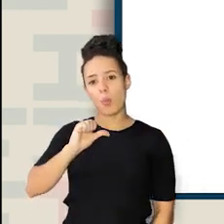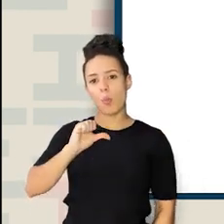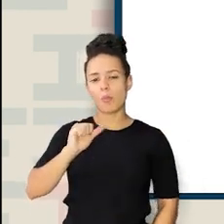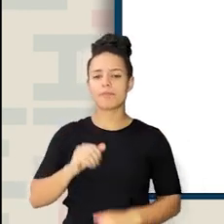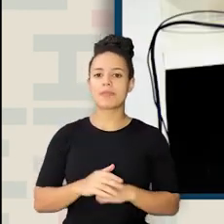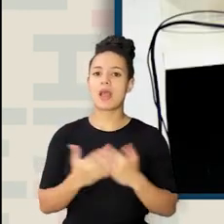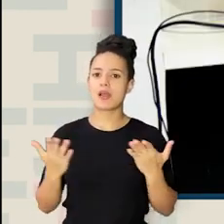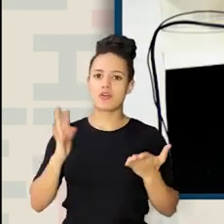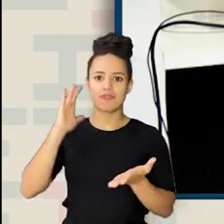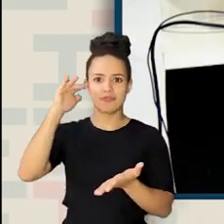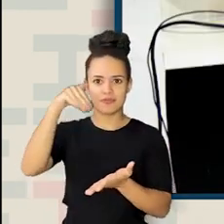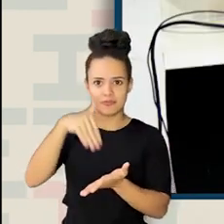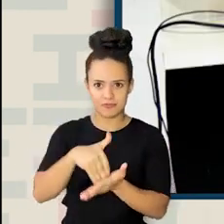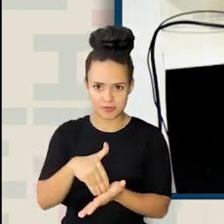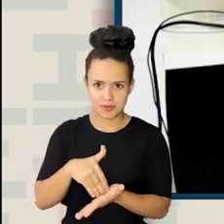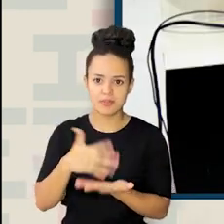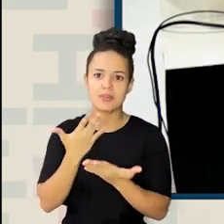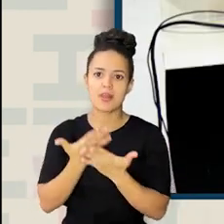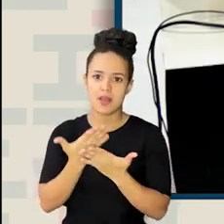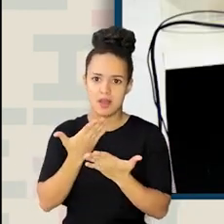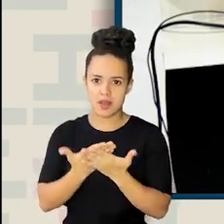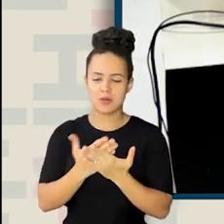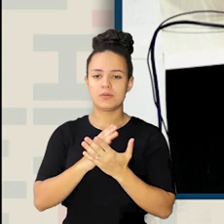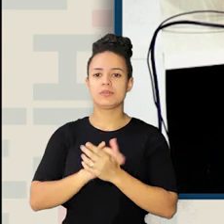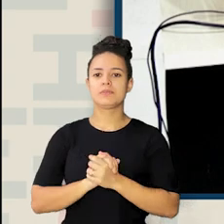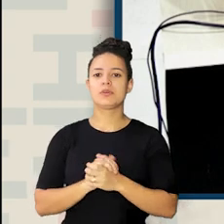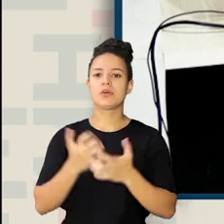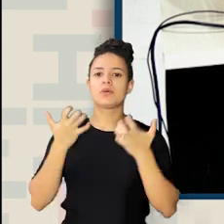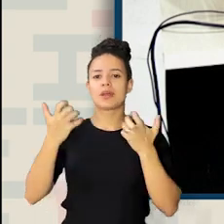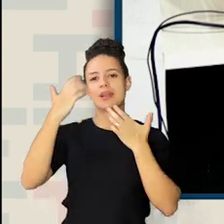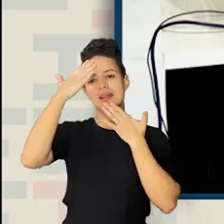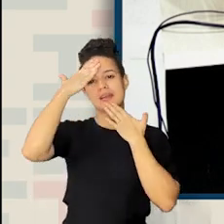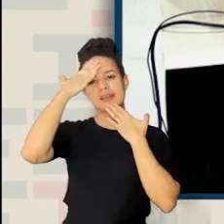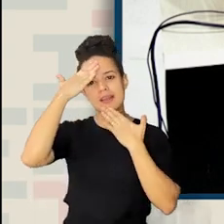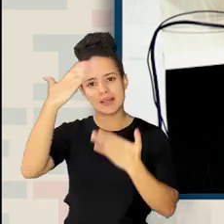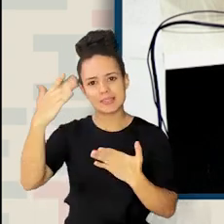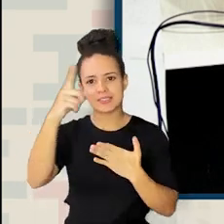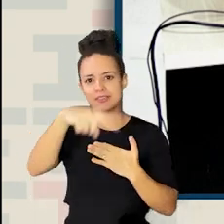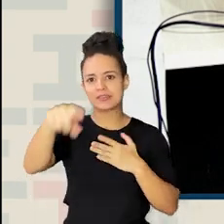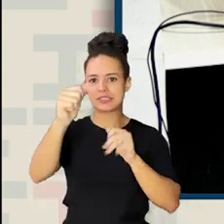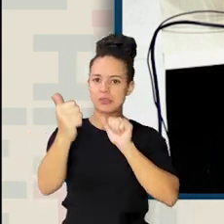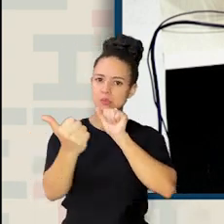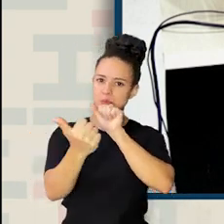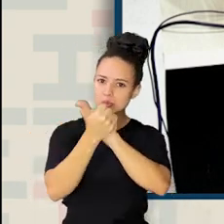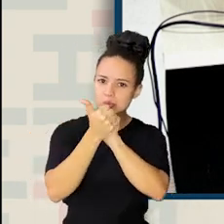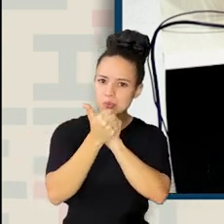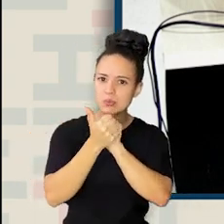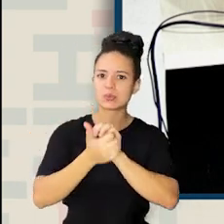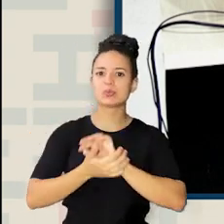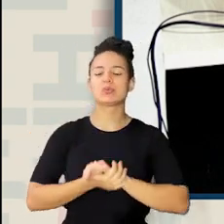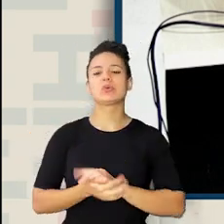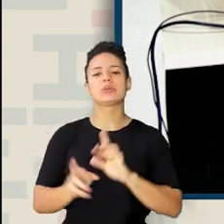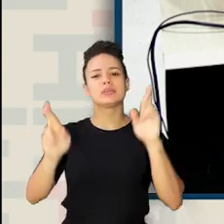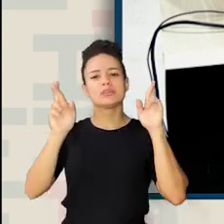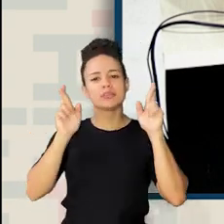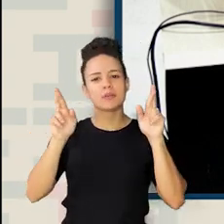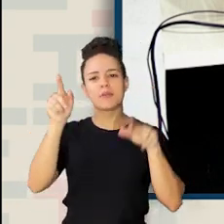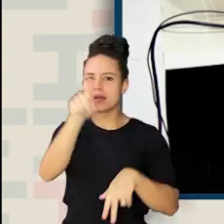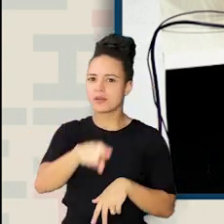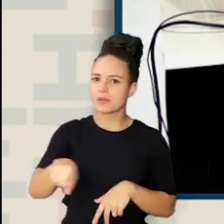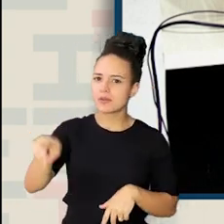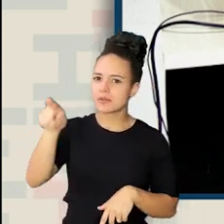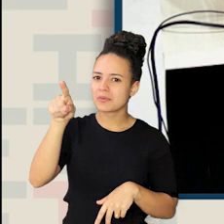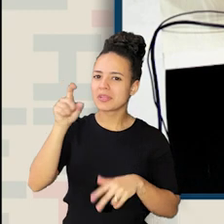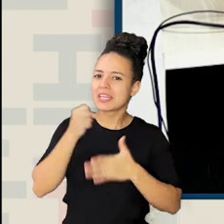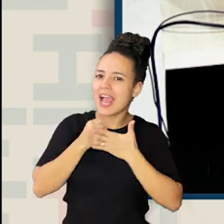Agora, nós chegamos ao final do nosso módulo e queria agradecer a companhia de vocês. Espero que tenha